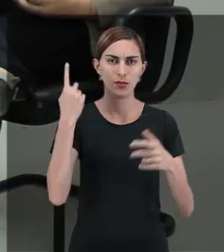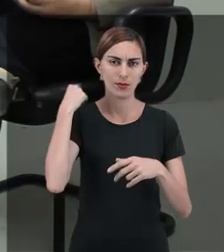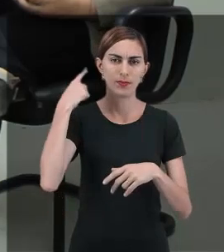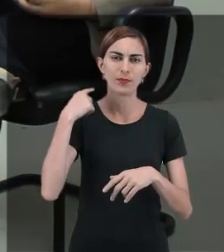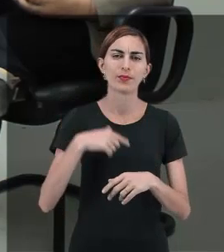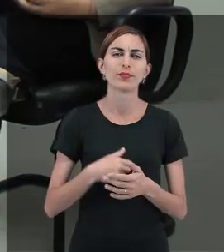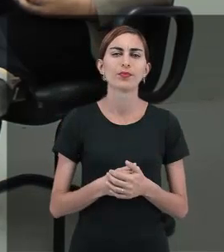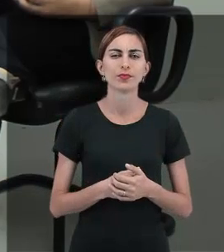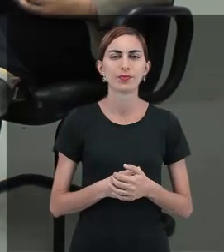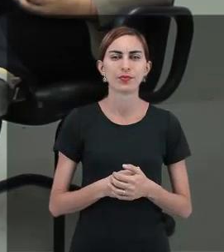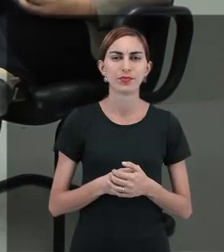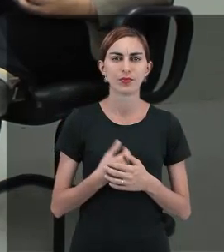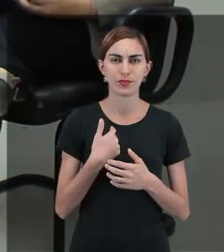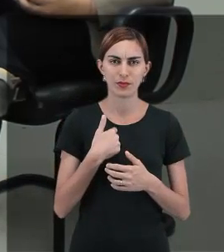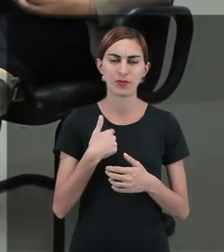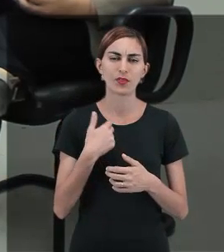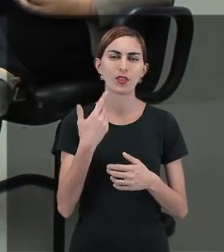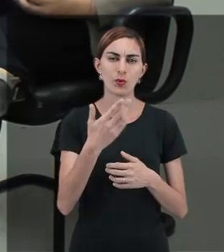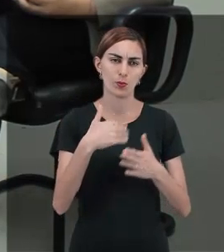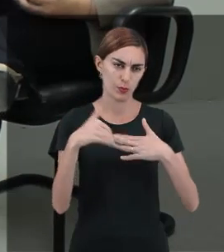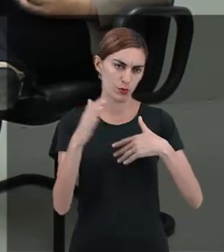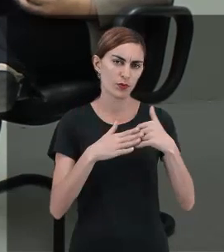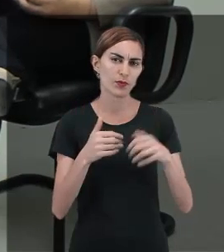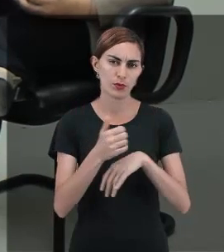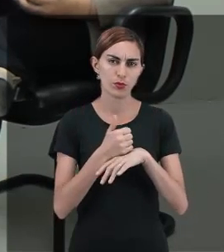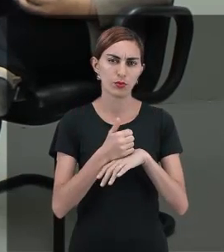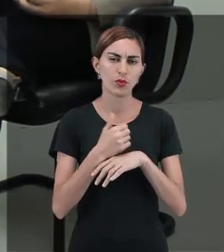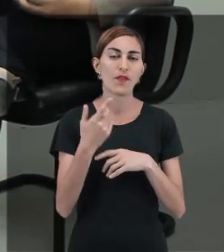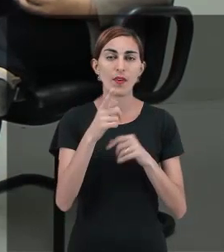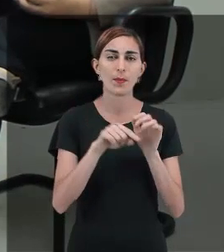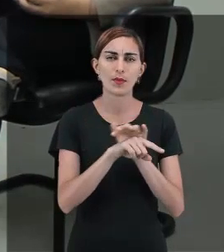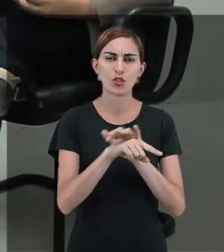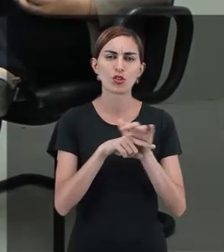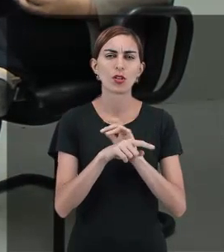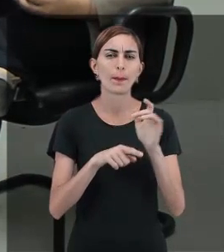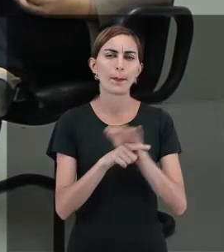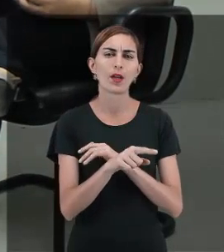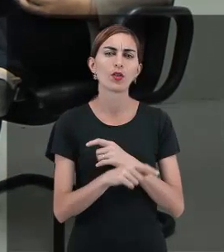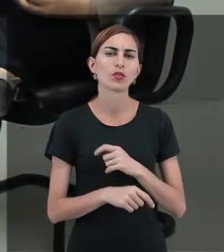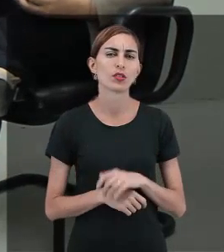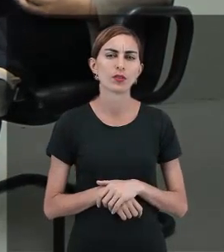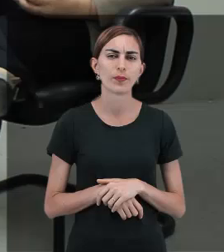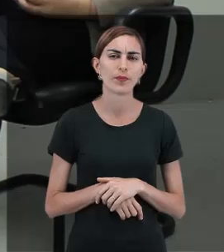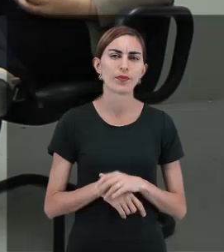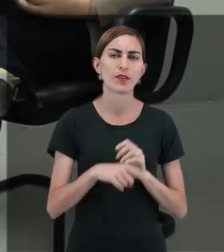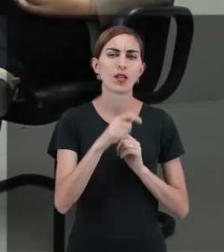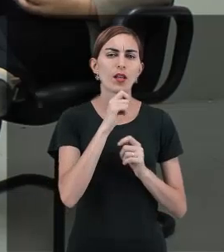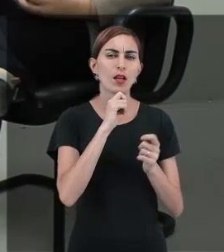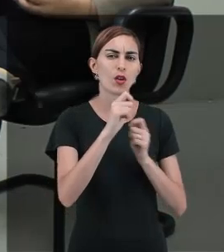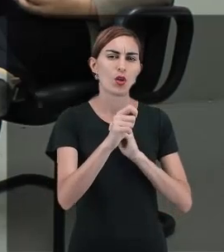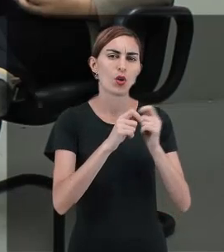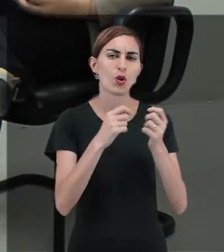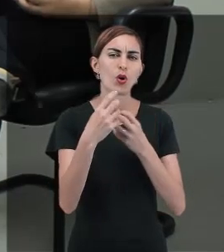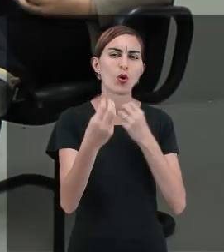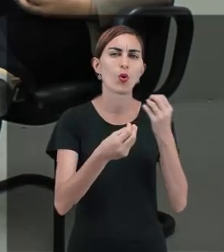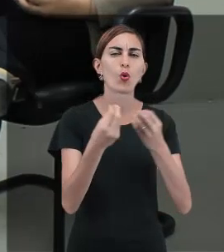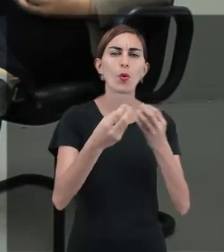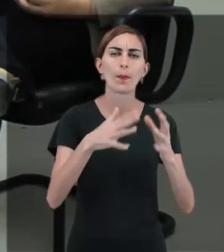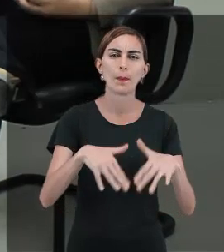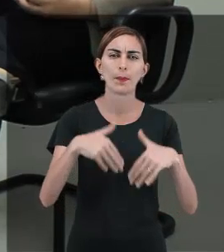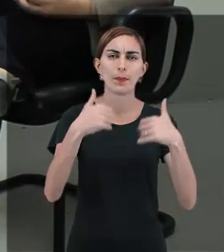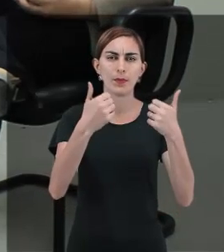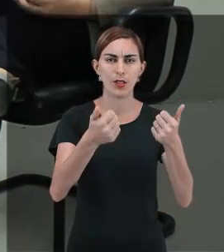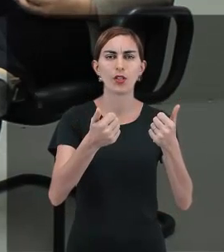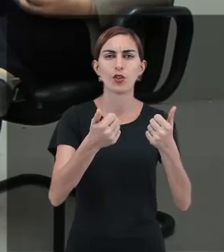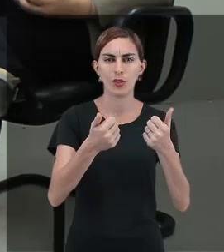meio acadêmico, no meio profissional, quando a gente faz uma pesquisa perguntando sorvete. Aí eu fiz a pergunta, qual o melhor local